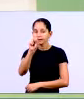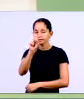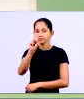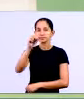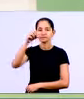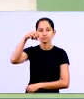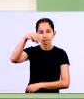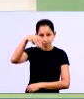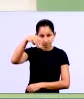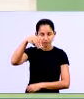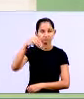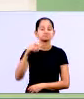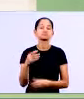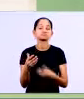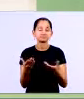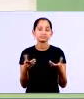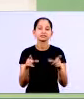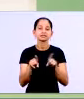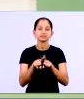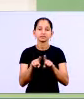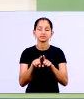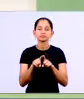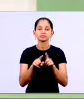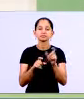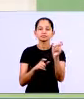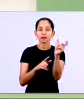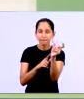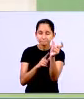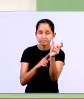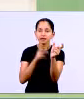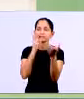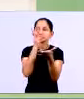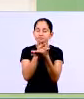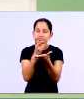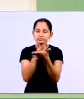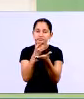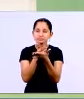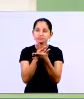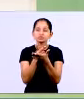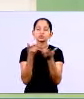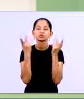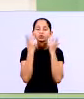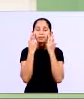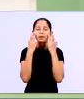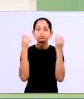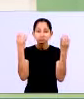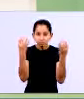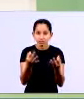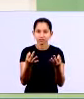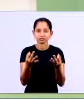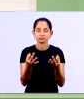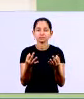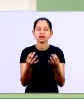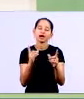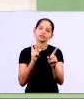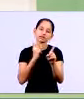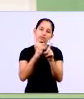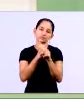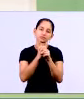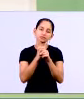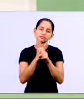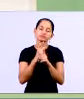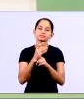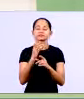ok? E vocês irão encontrar a palavra assim sem hífen, que seria a forma correta. E aí vão encontrar pé de